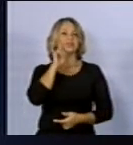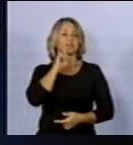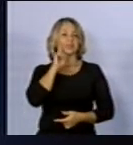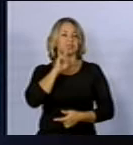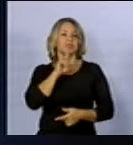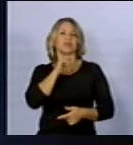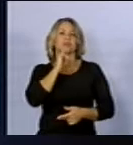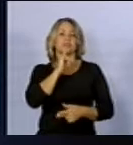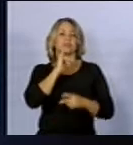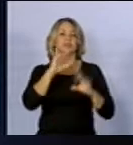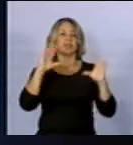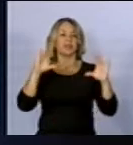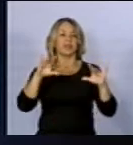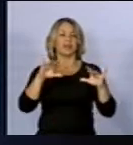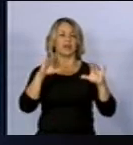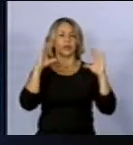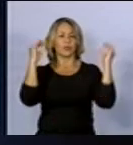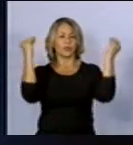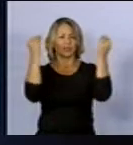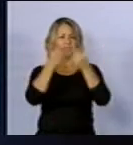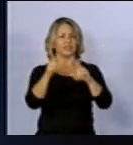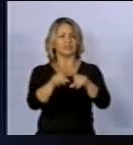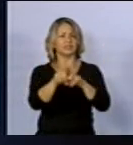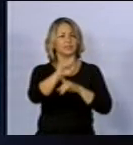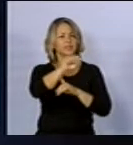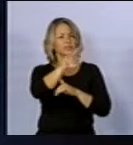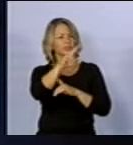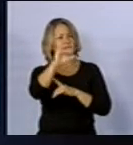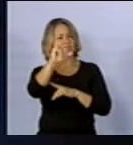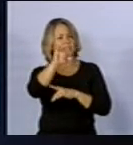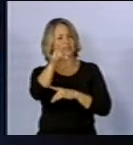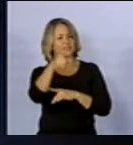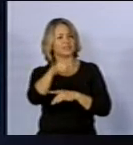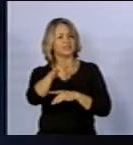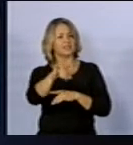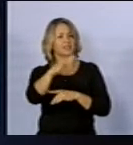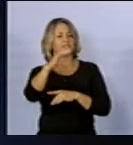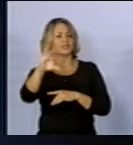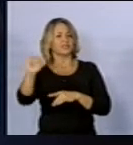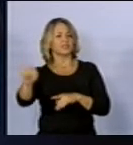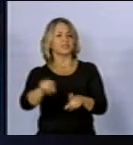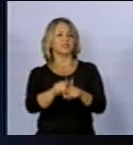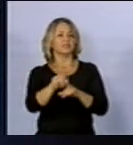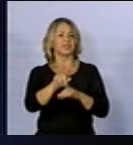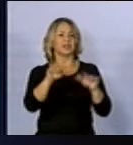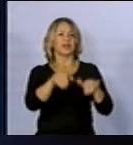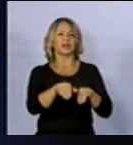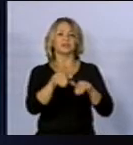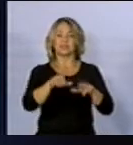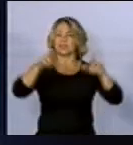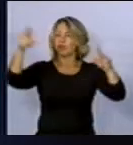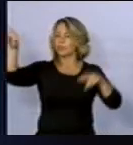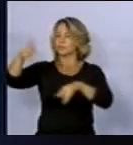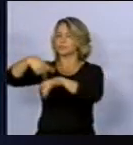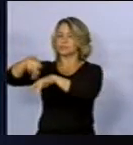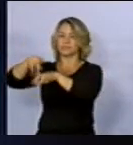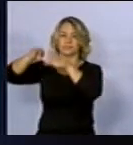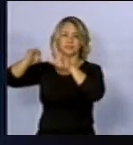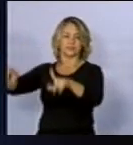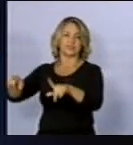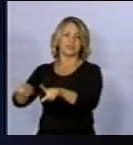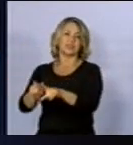Holanda 208 vezes menor Suíça Austrália Itália e por fim as